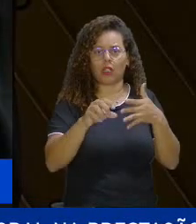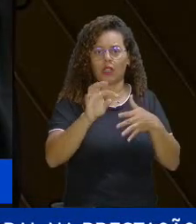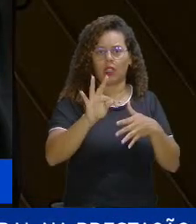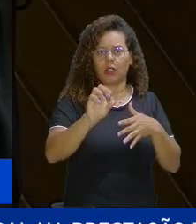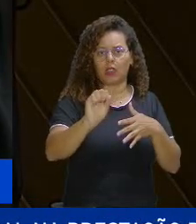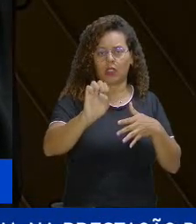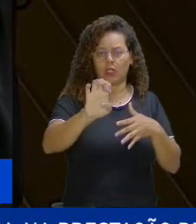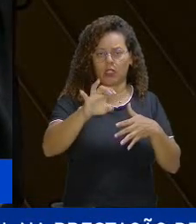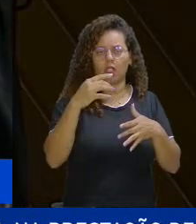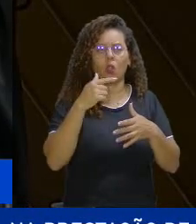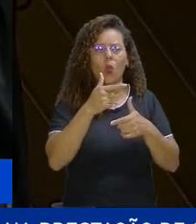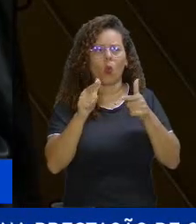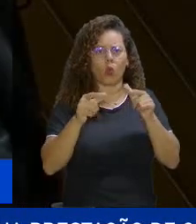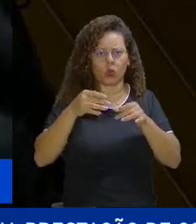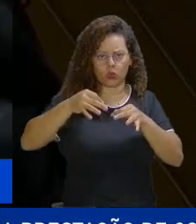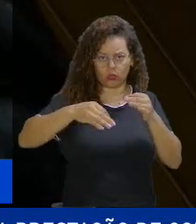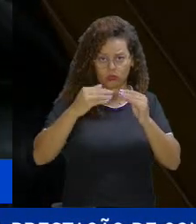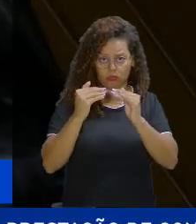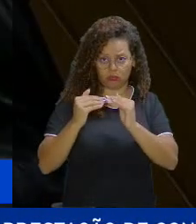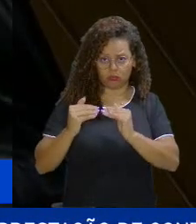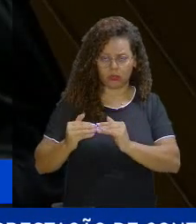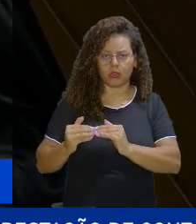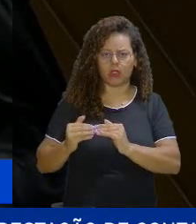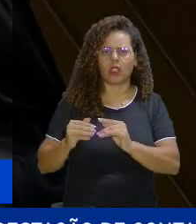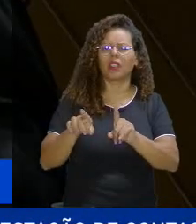TSE. No caso, contudo,